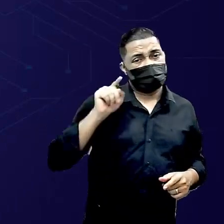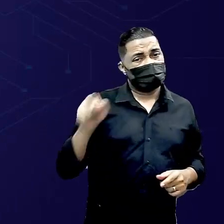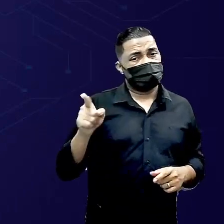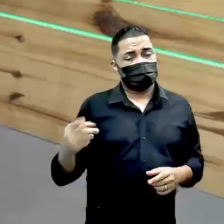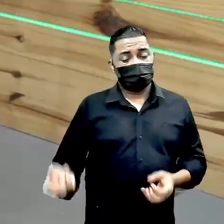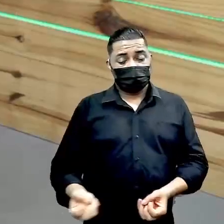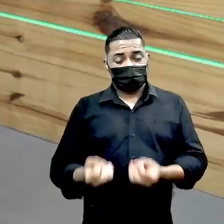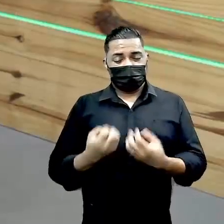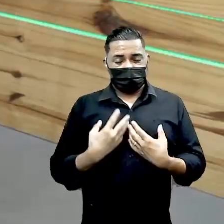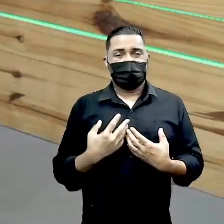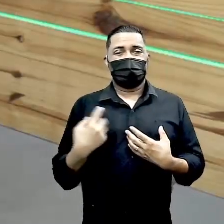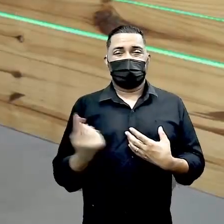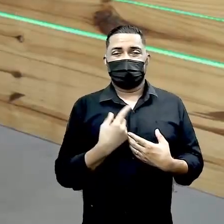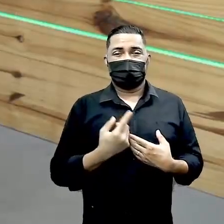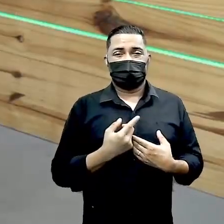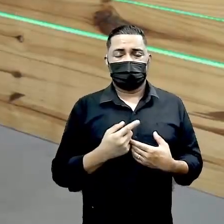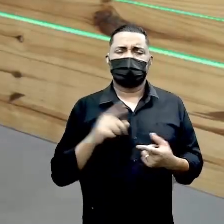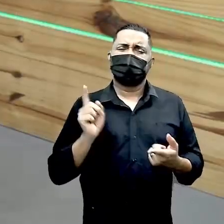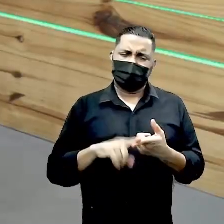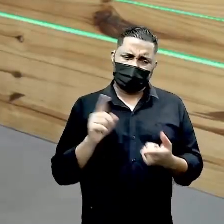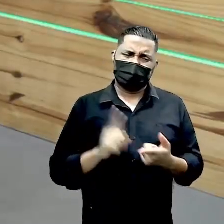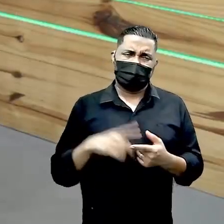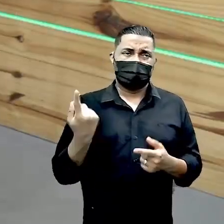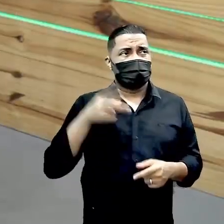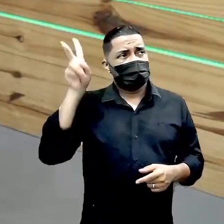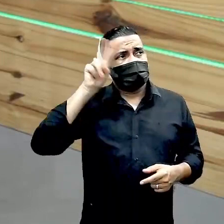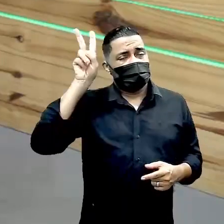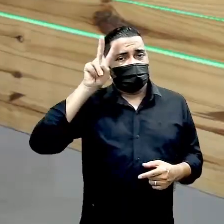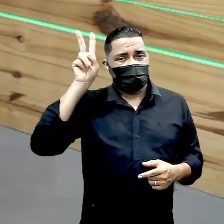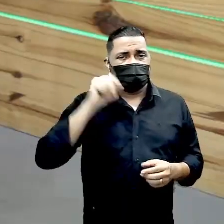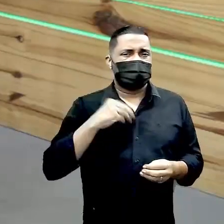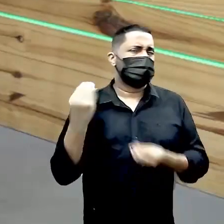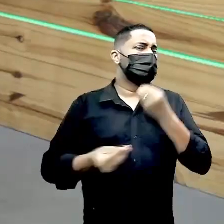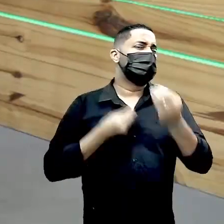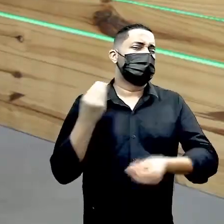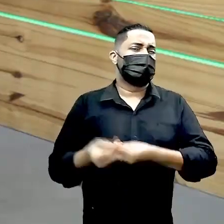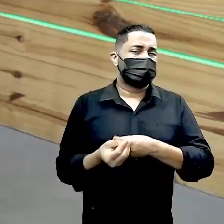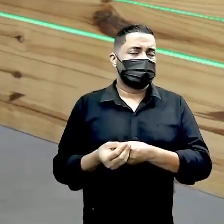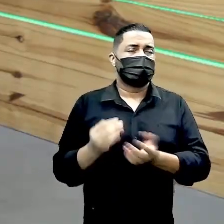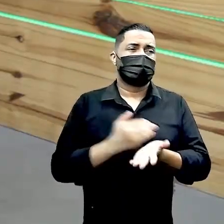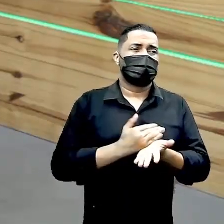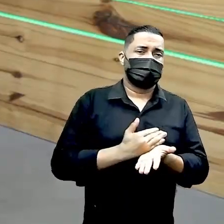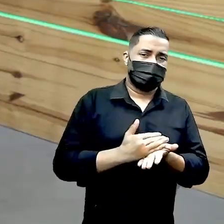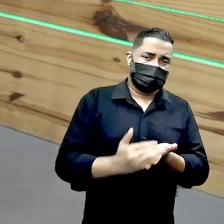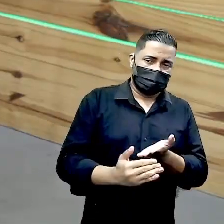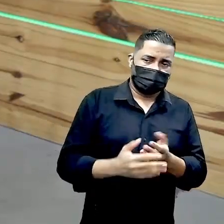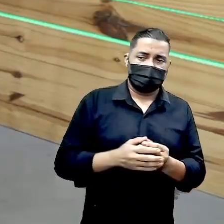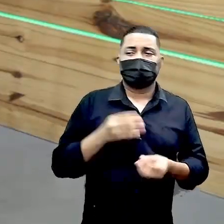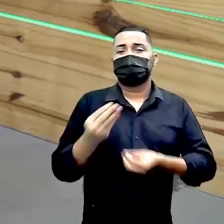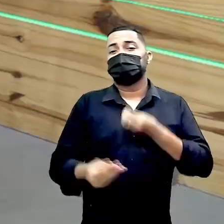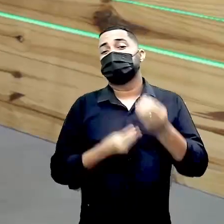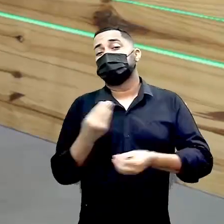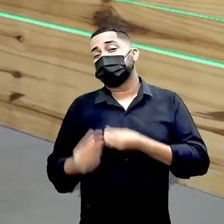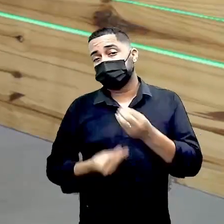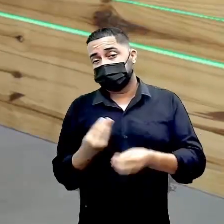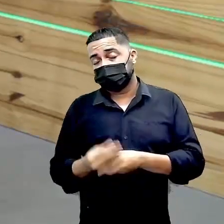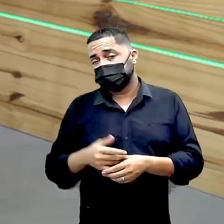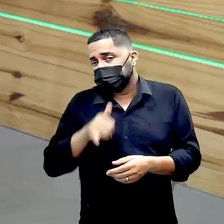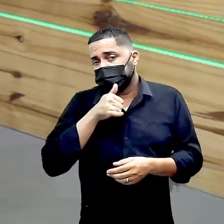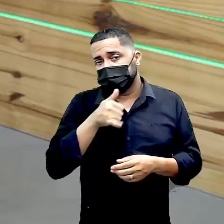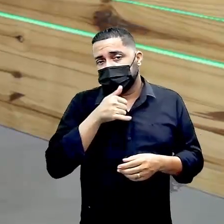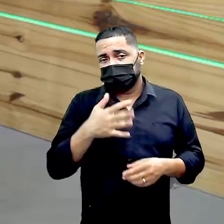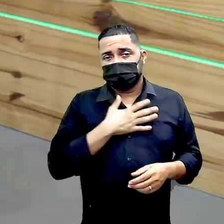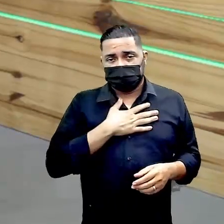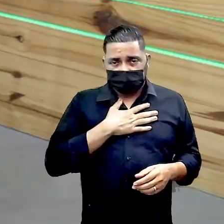para nós, mas também a gente acaba relembrando, né? Como foi o nosso começo, como foi, por exemplo, para